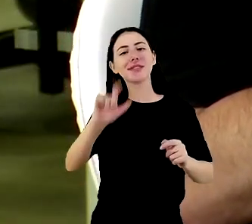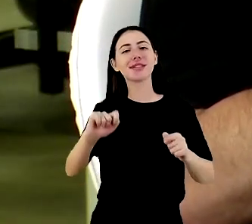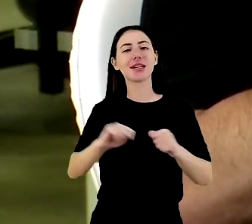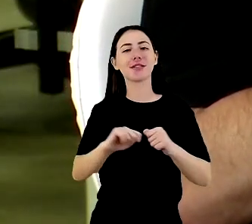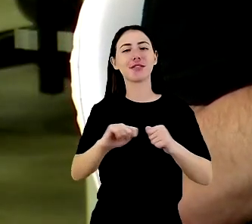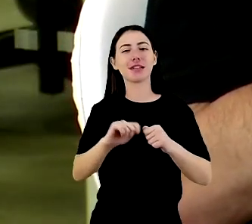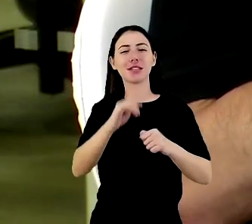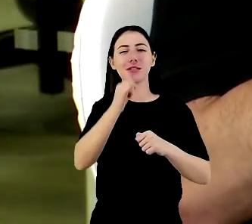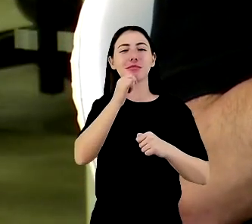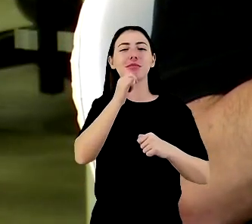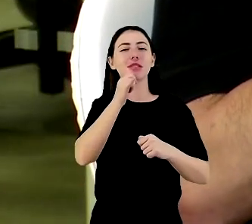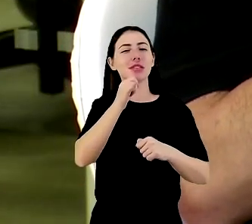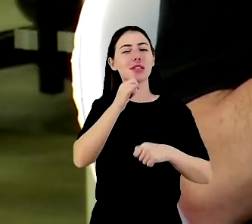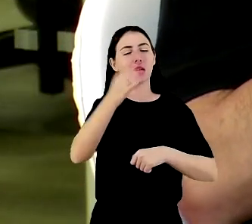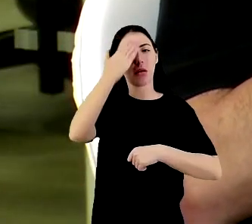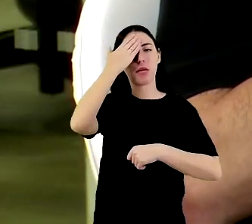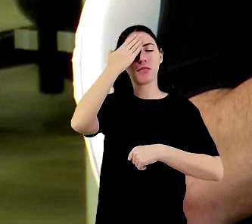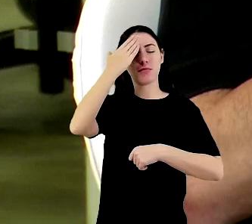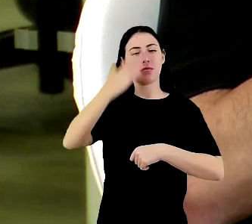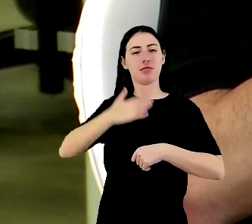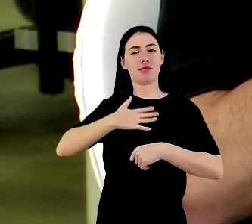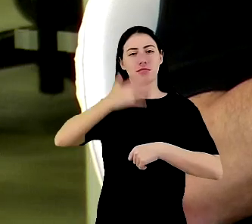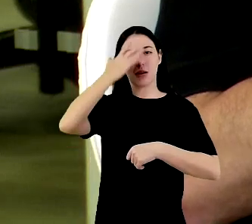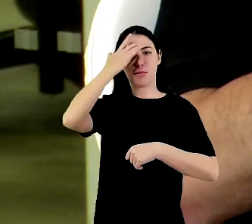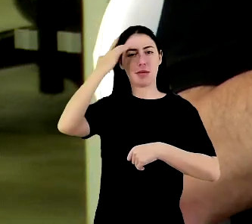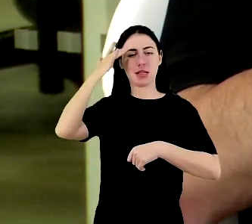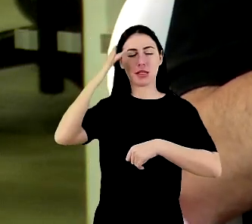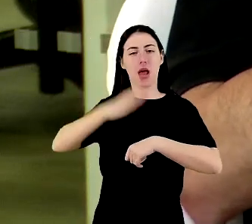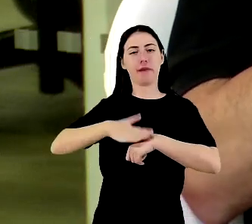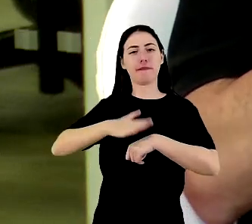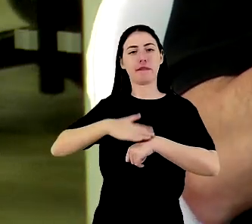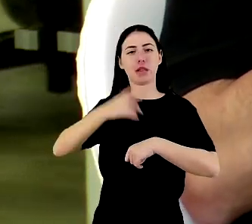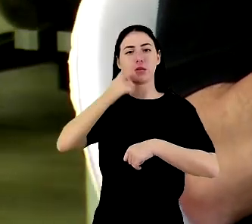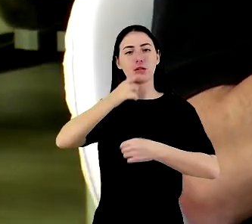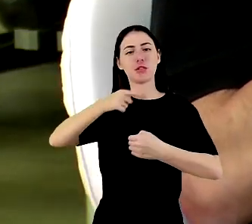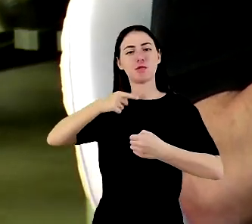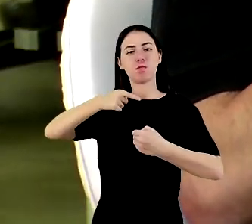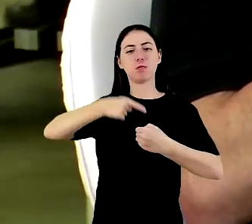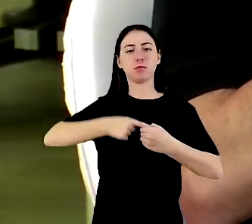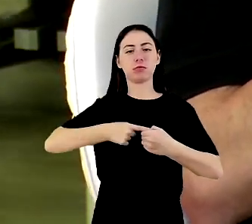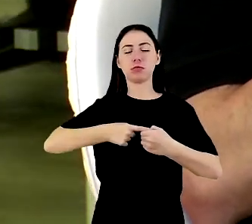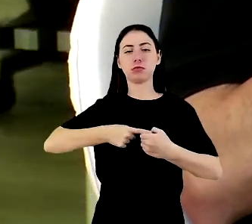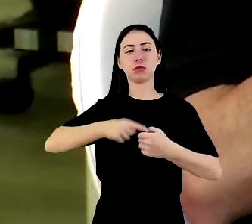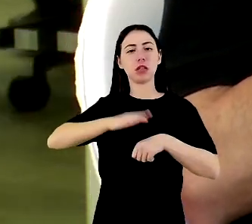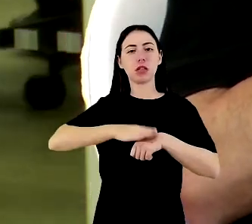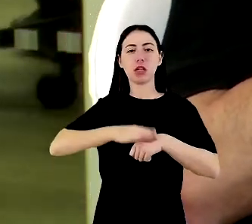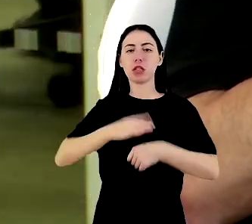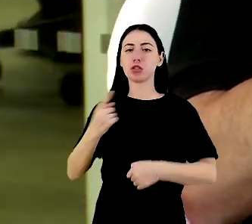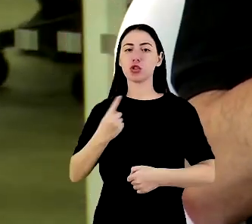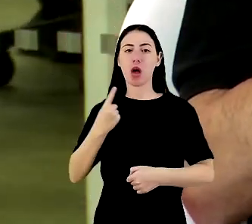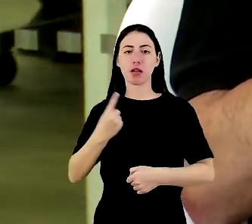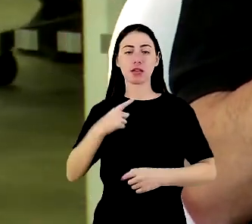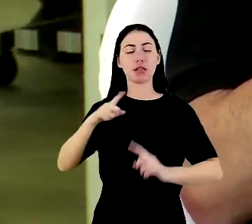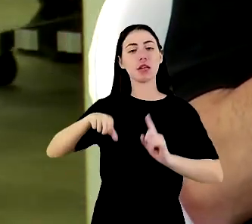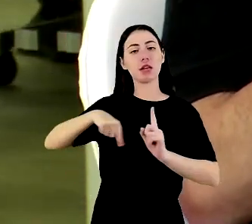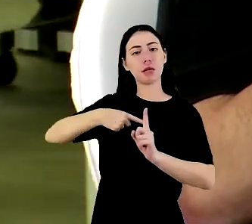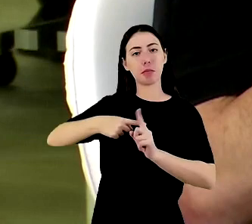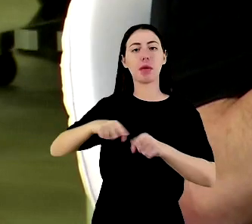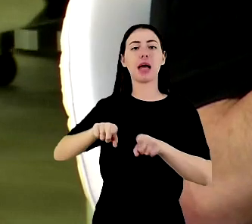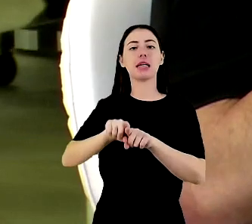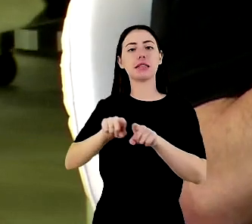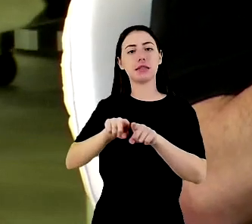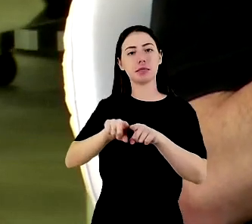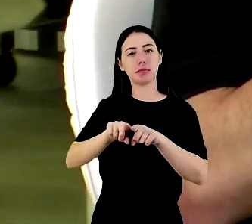de operação. O problema é que existe uma legislação no Brasil que não permite que o abastecimento de combustíveis não seja de uma